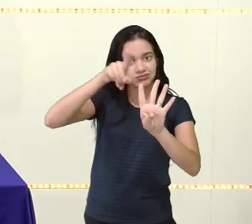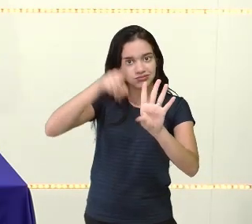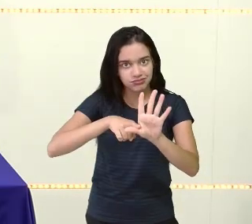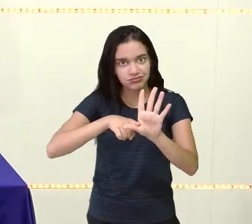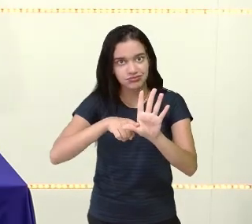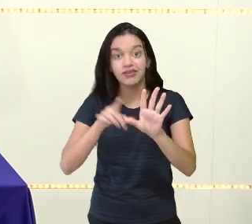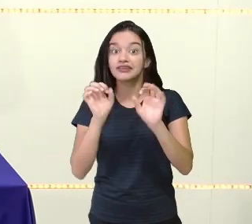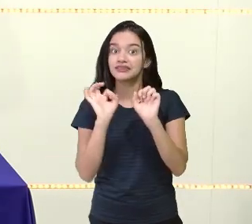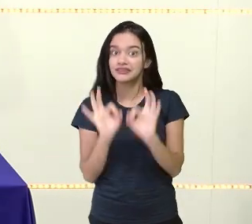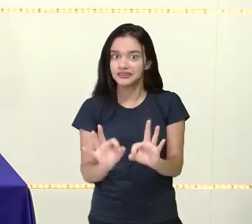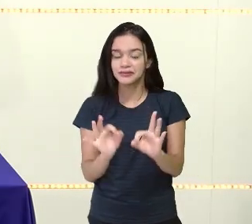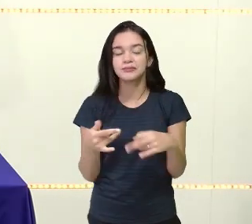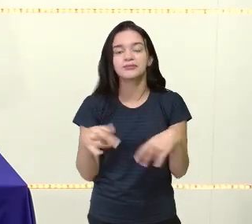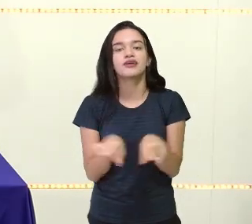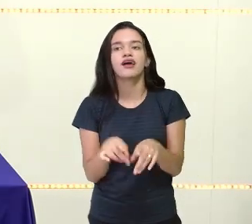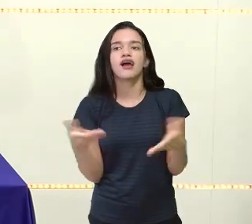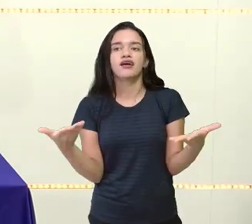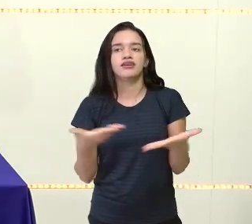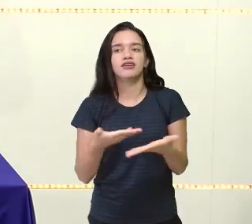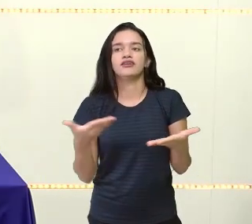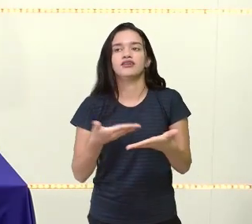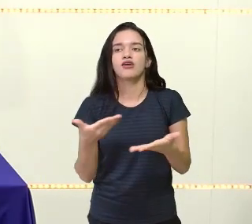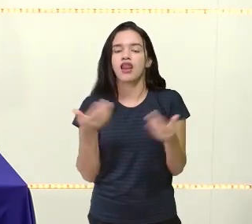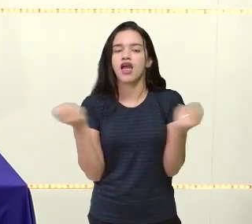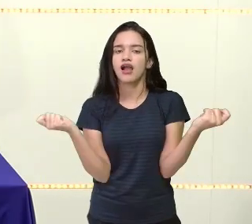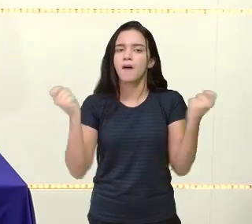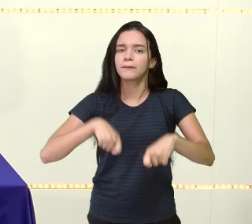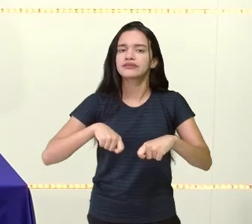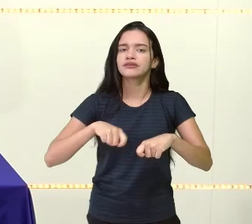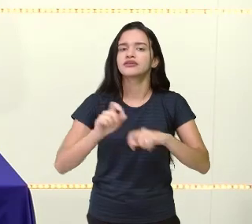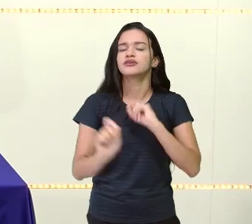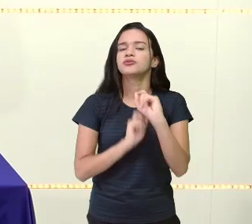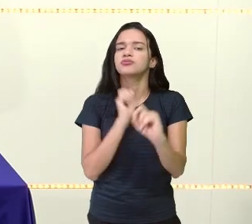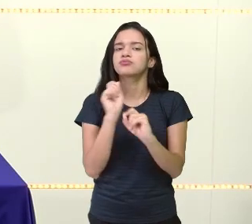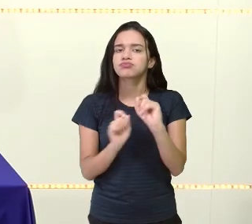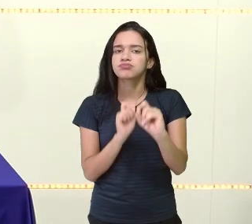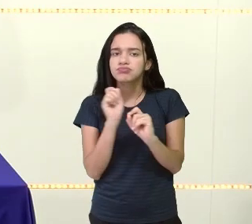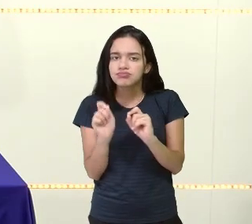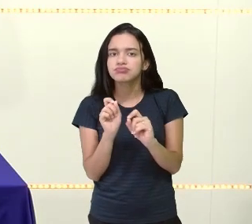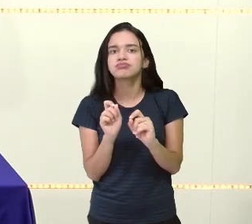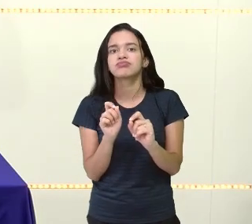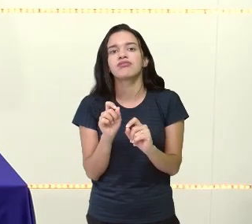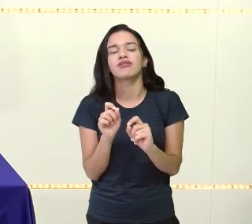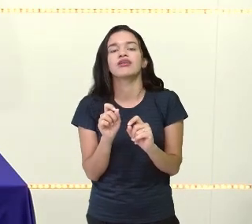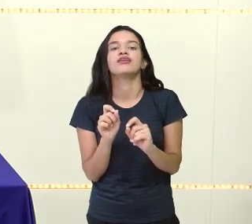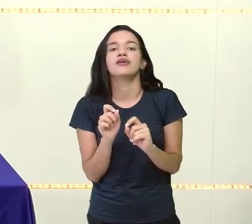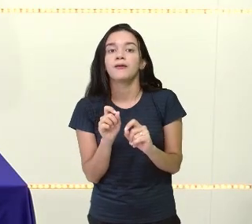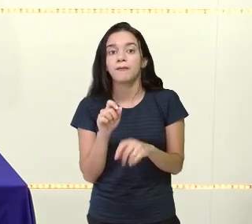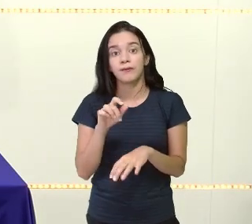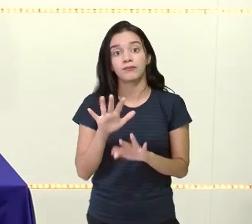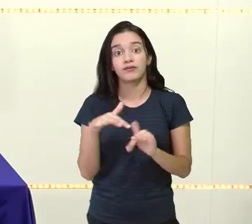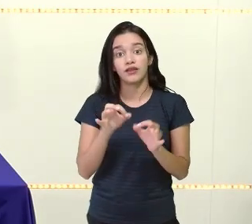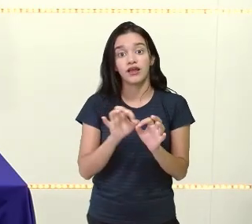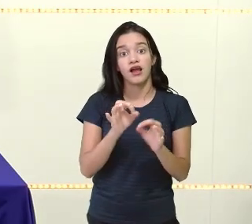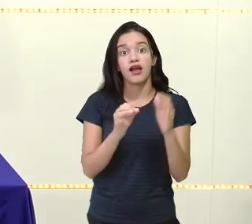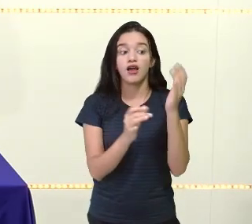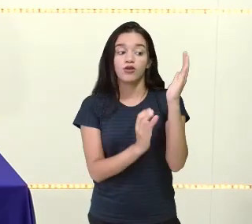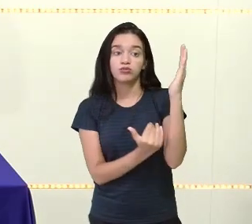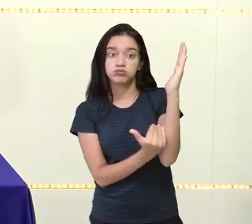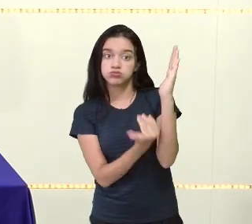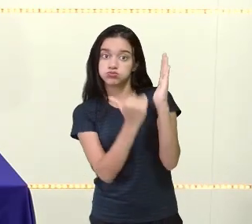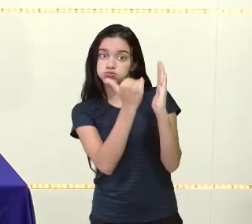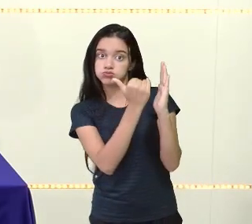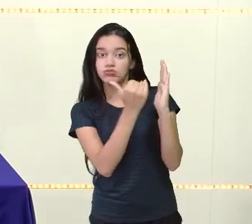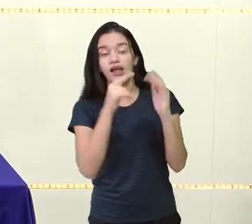a grandeza capacidade? O que é que envolve a grandeza capacidade? É a unidade de medida litro